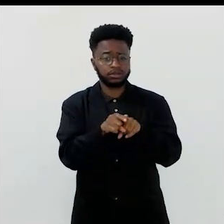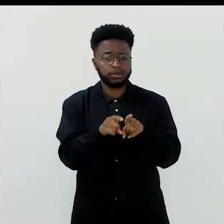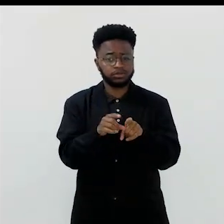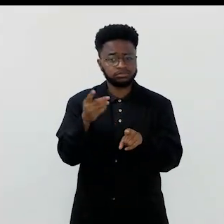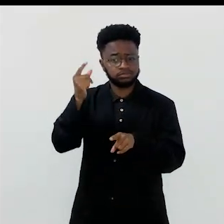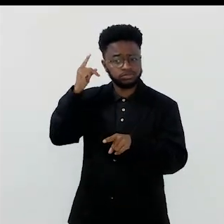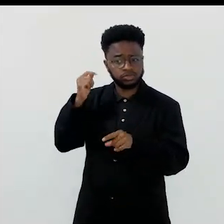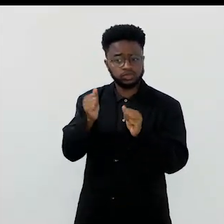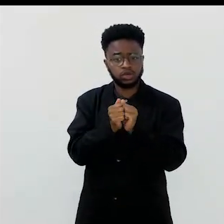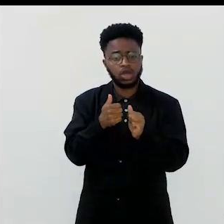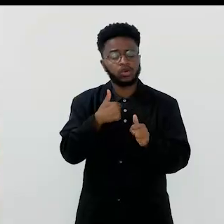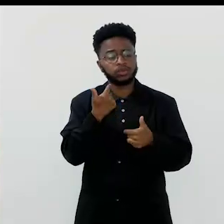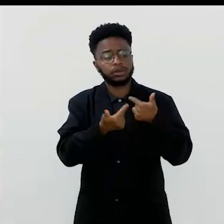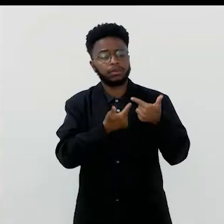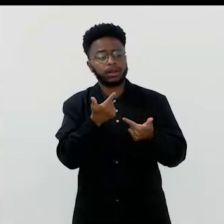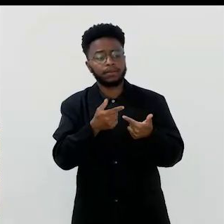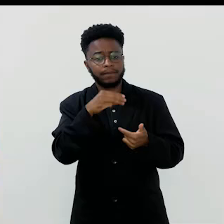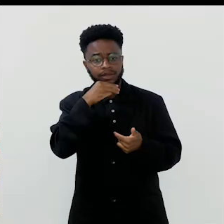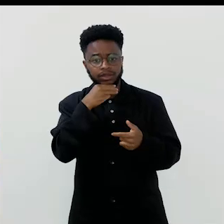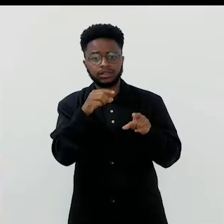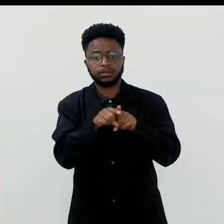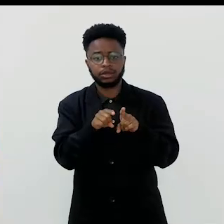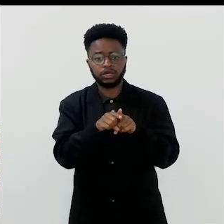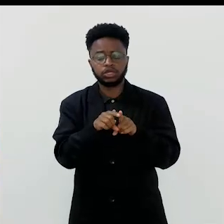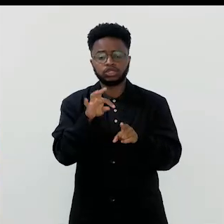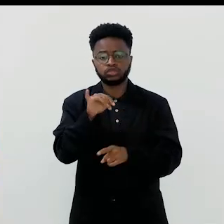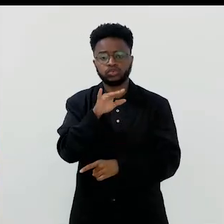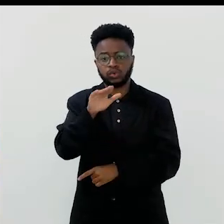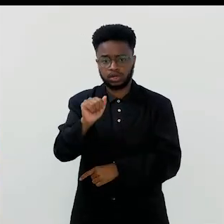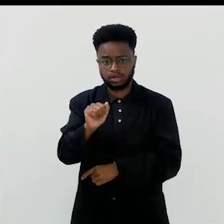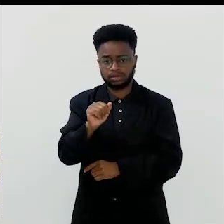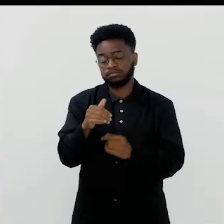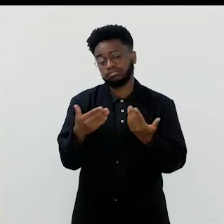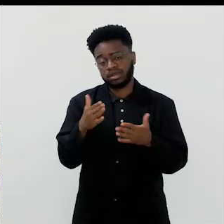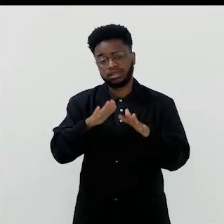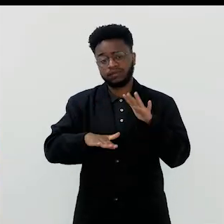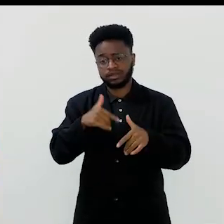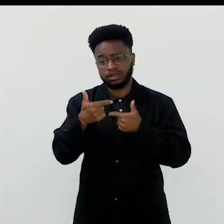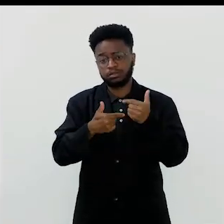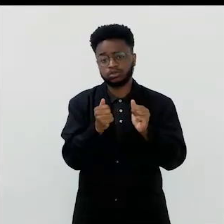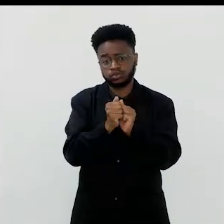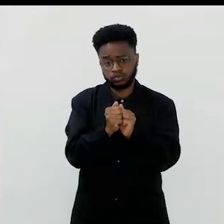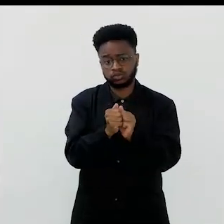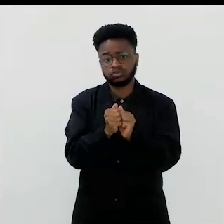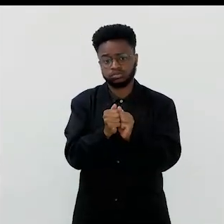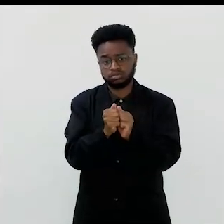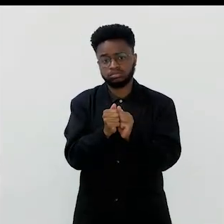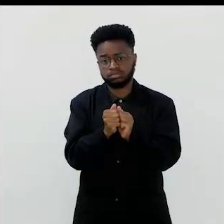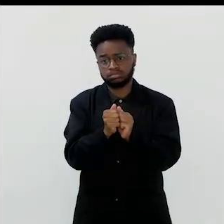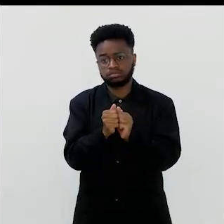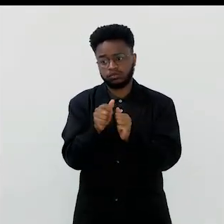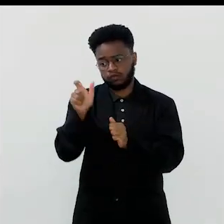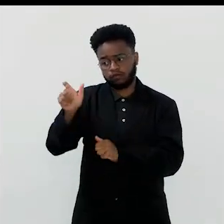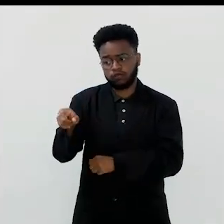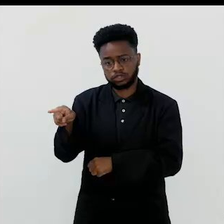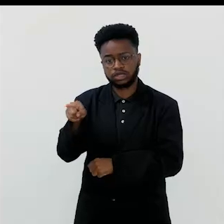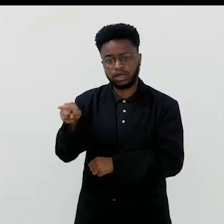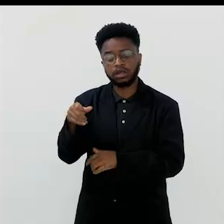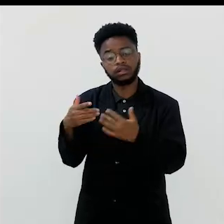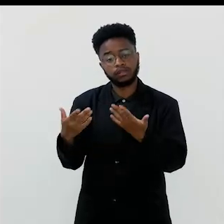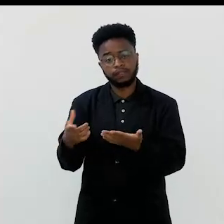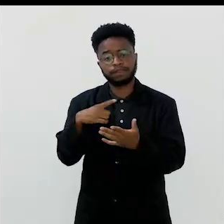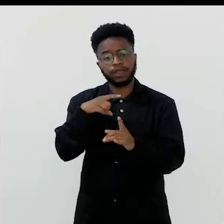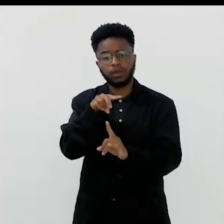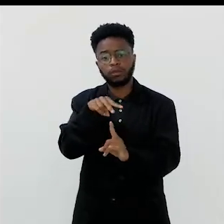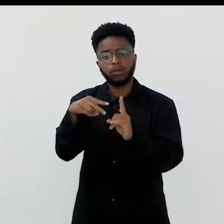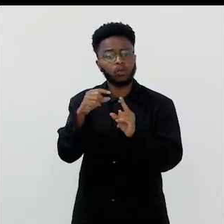trabalhei contigo na época que eu trabalhava lá com ele. Eu também trabalhei na Mangueira e na Unida Tijuca. De repente até trabalhou, né? Na época eu trabalhava para ele, né? Com o Rossi. Eu acho que